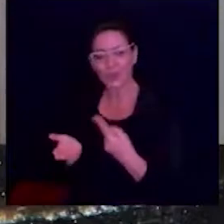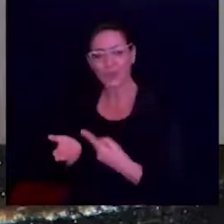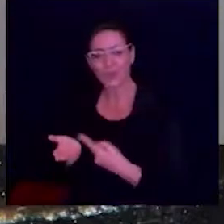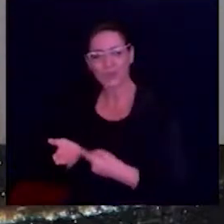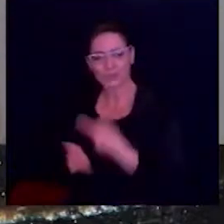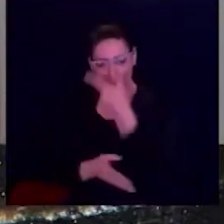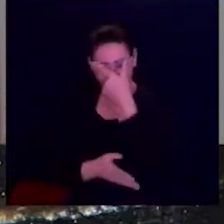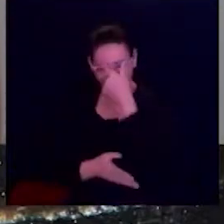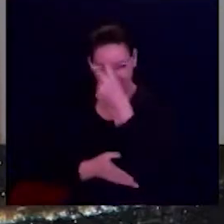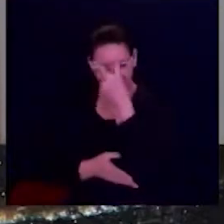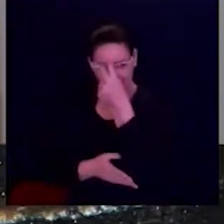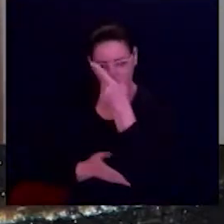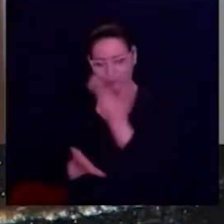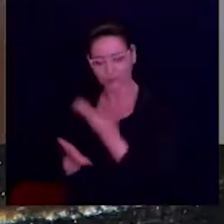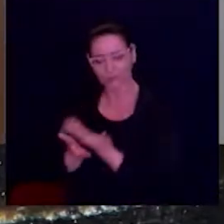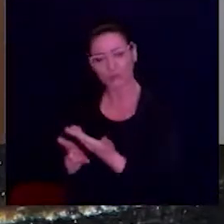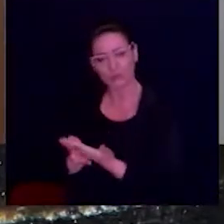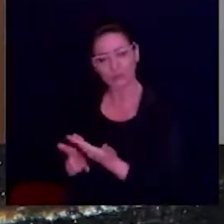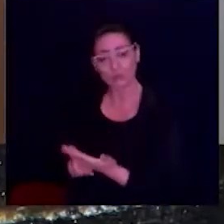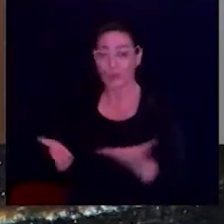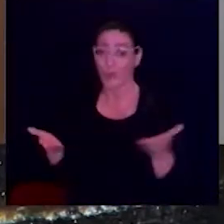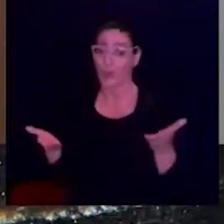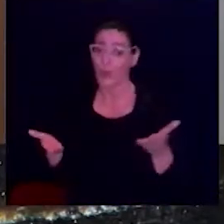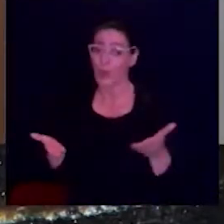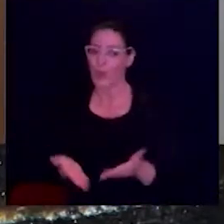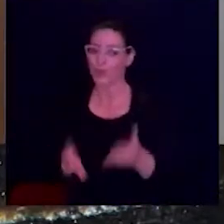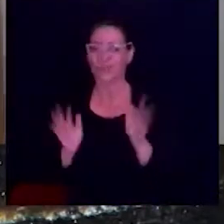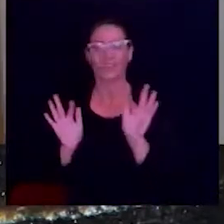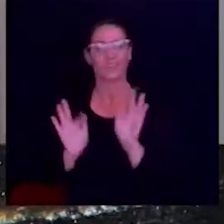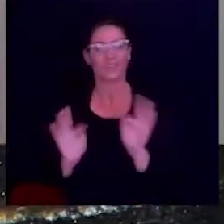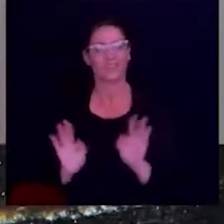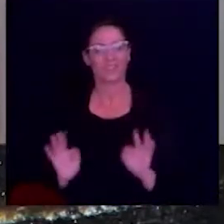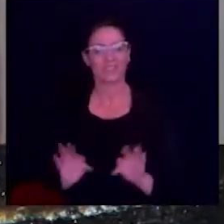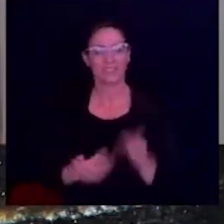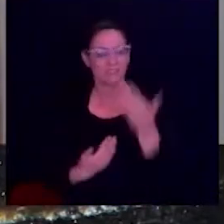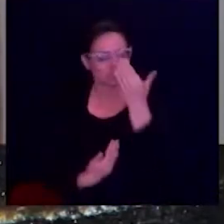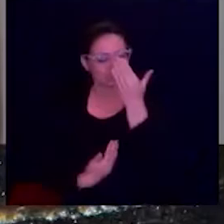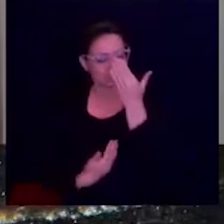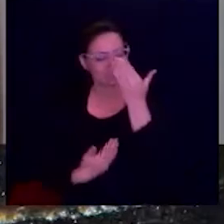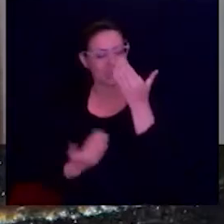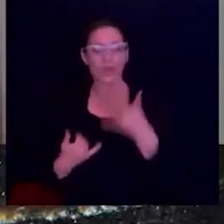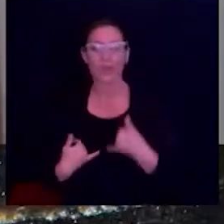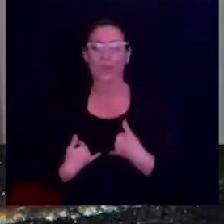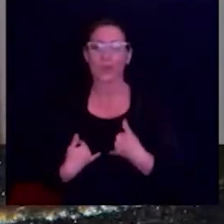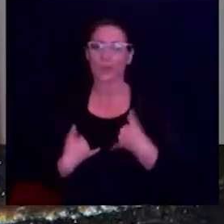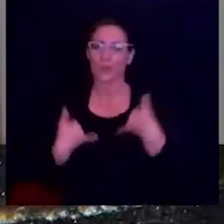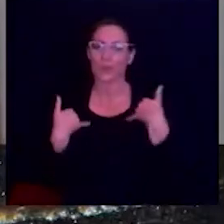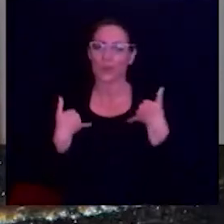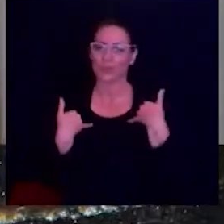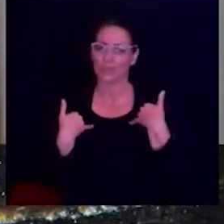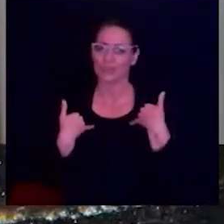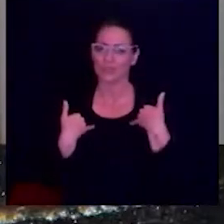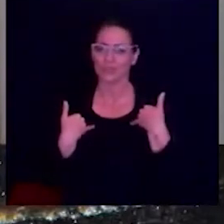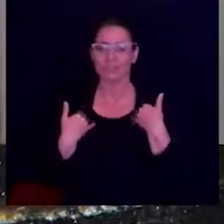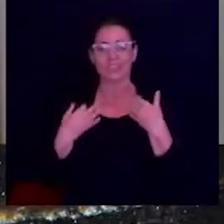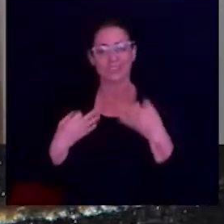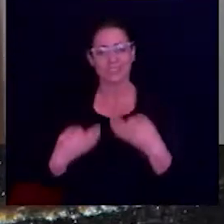acadêmicos. E hoje estamos felizes, gratos e orgulhosos do dever